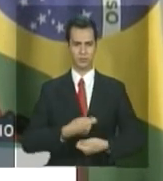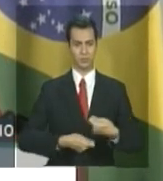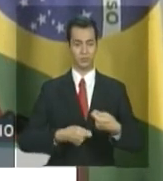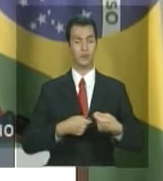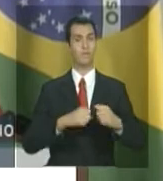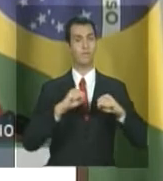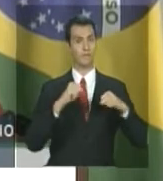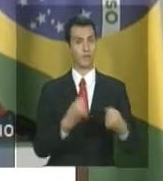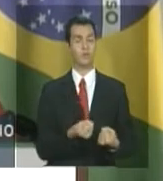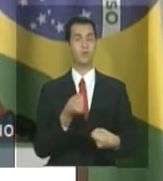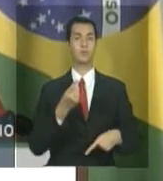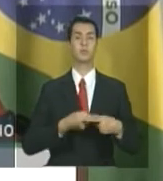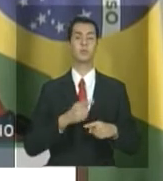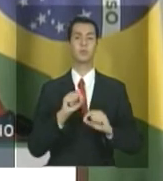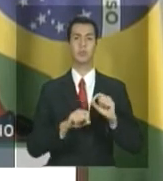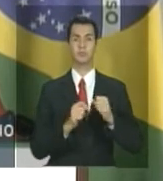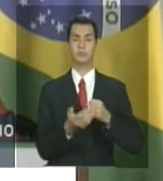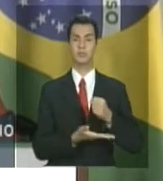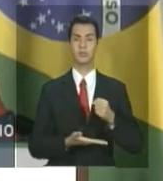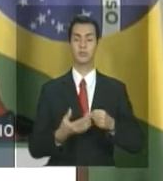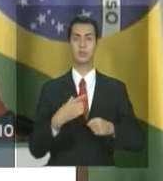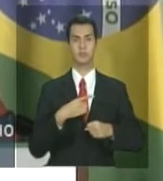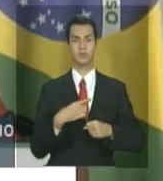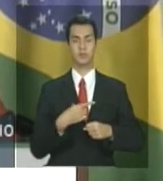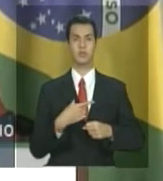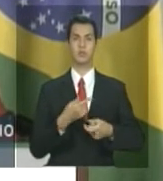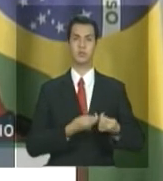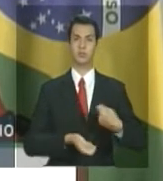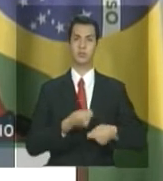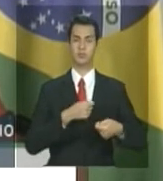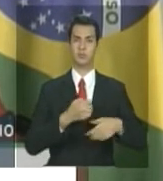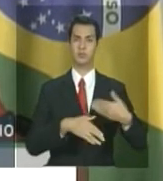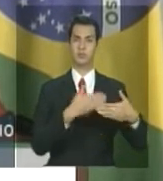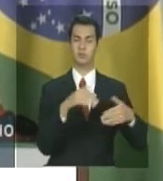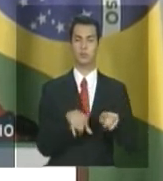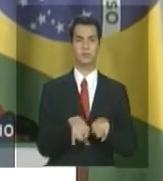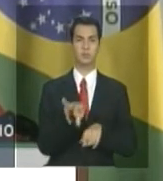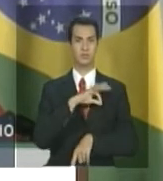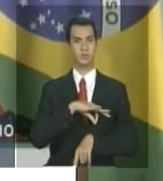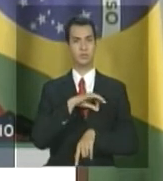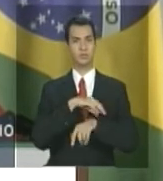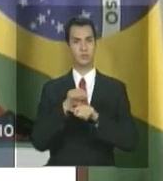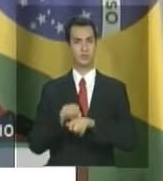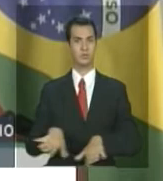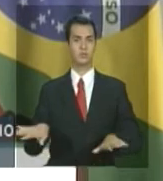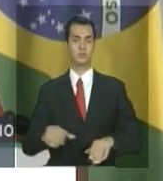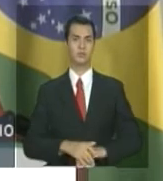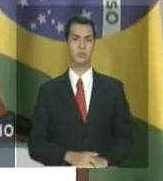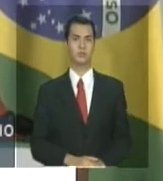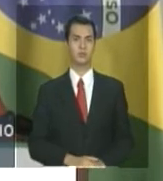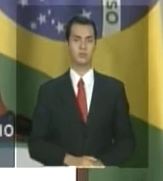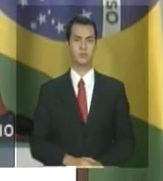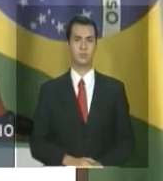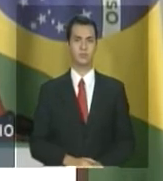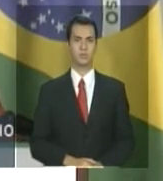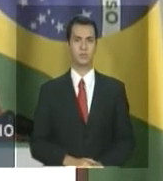econômico que distribui renda e que faz com que nós